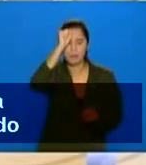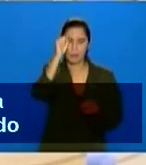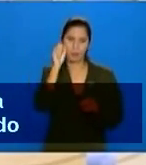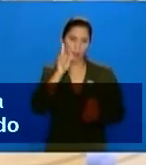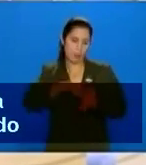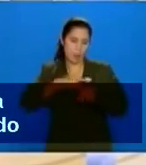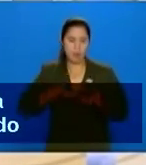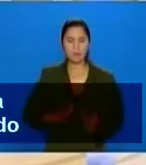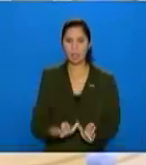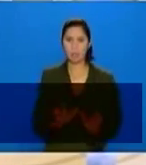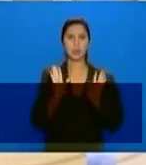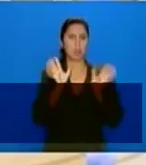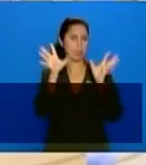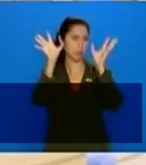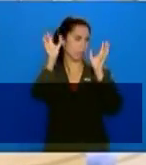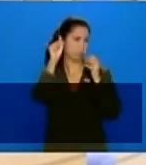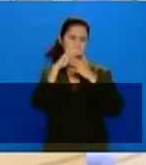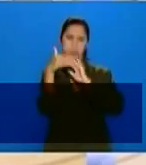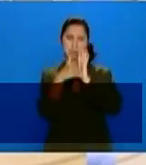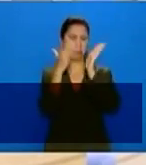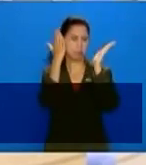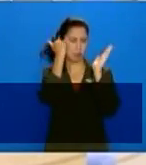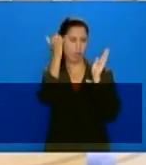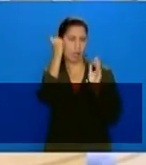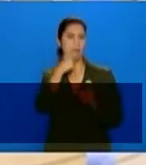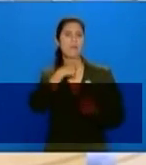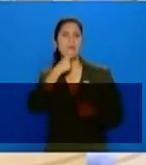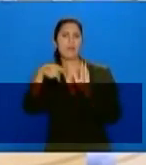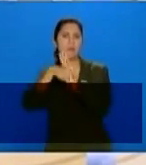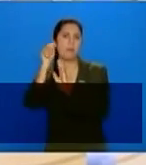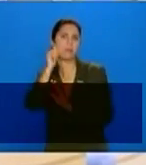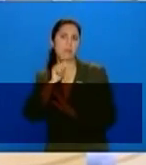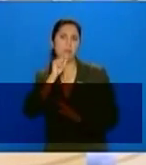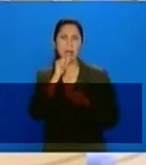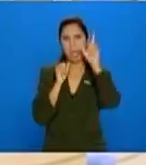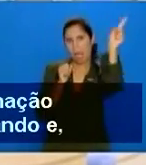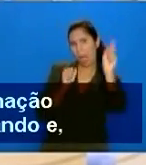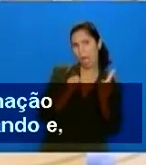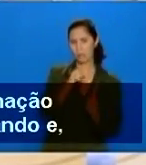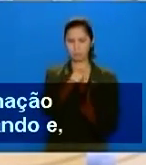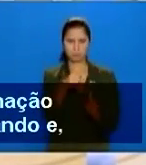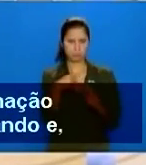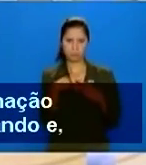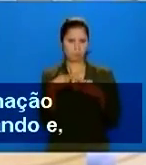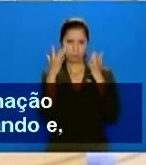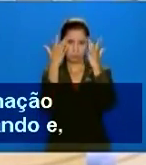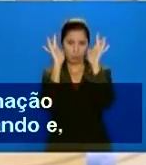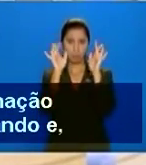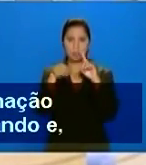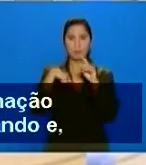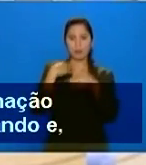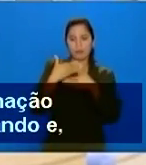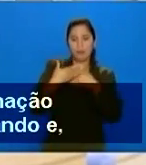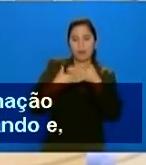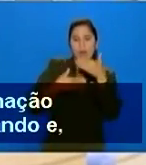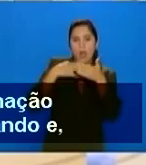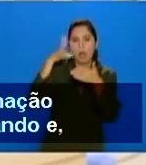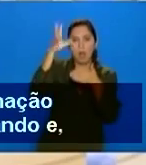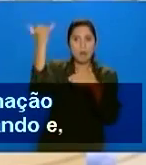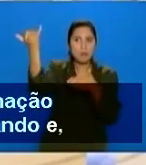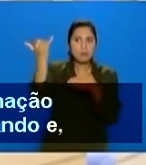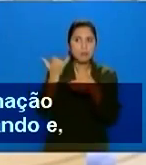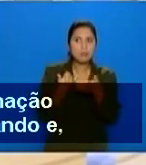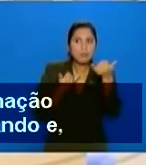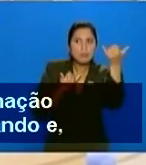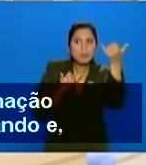gente não nasce já sabendo que a voz é a da mãe, que o raio é aquele. A gente vai tendo essa informação primeiro,